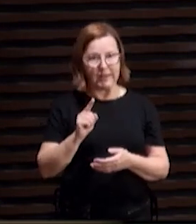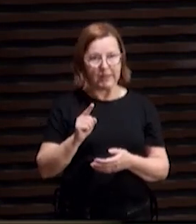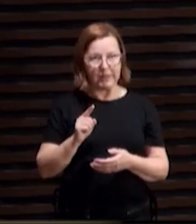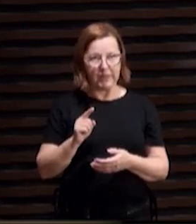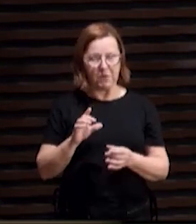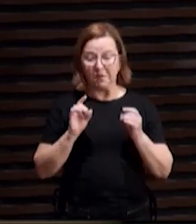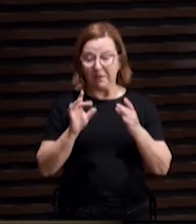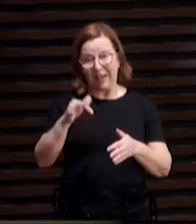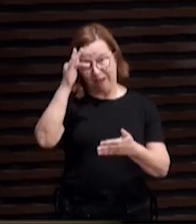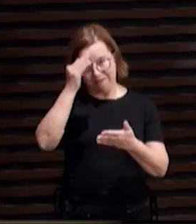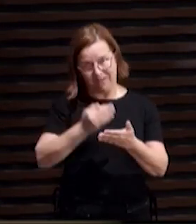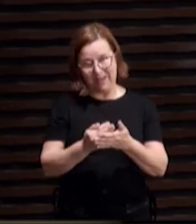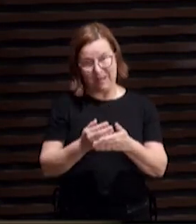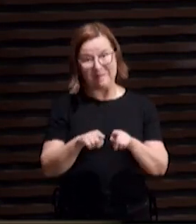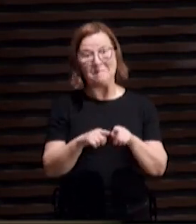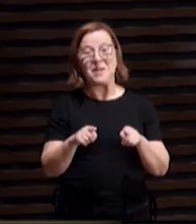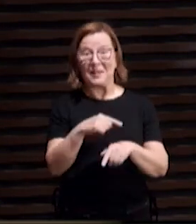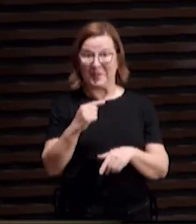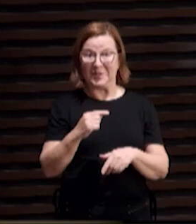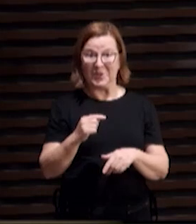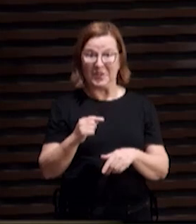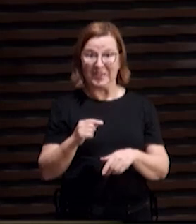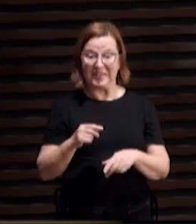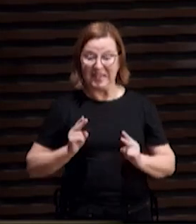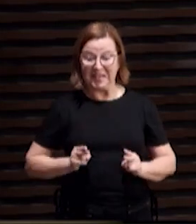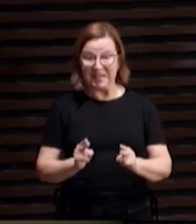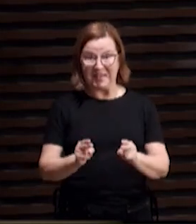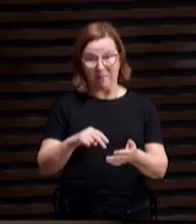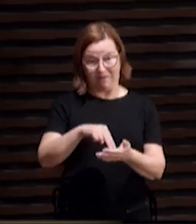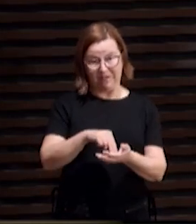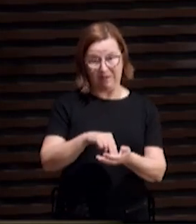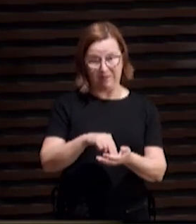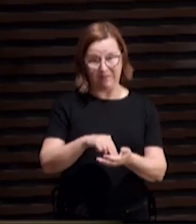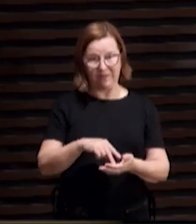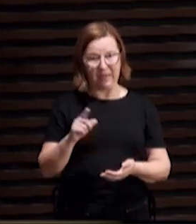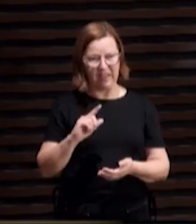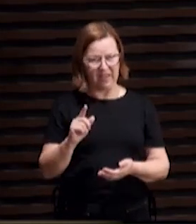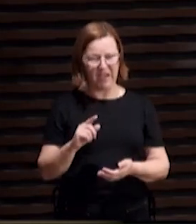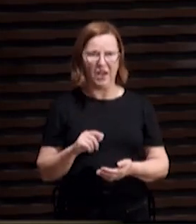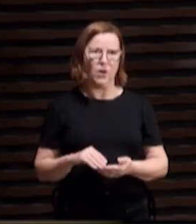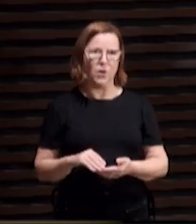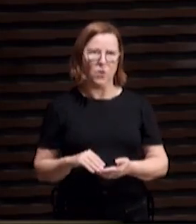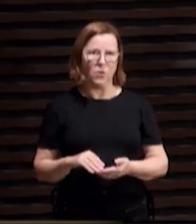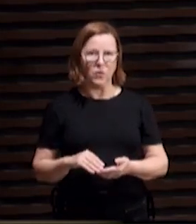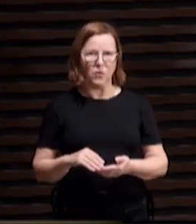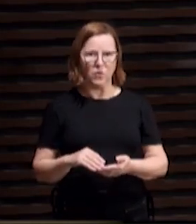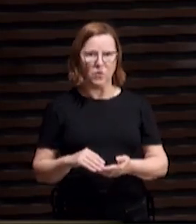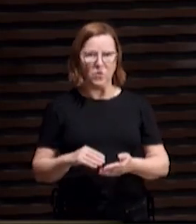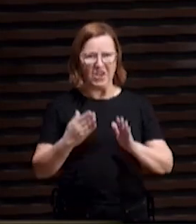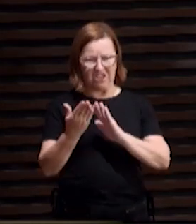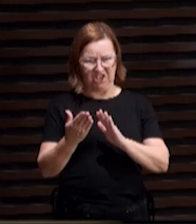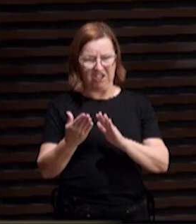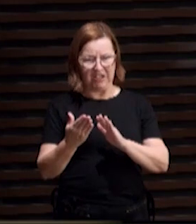que avançam. Nós não somos essa turma que diante da espada